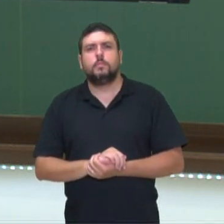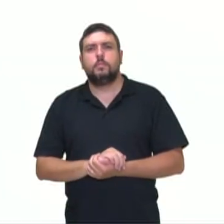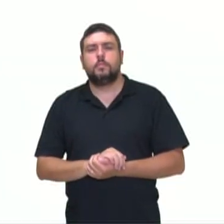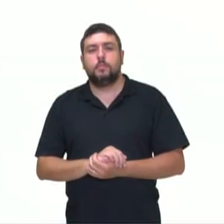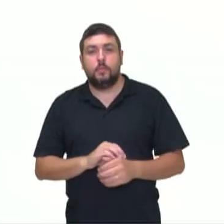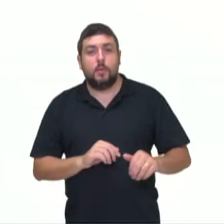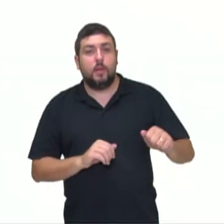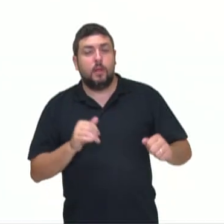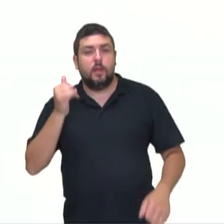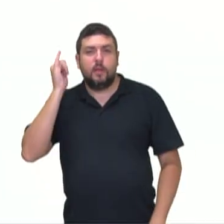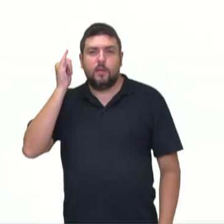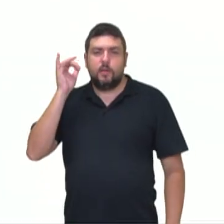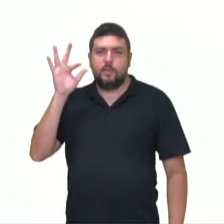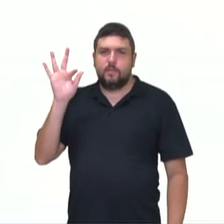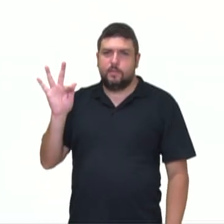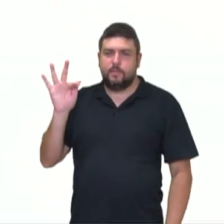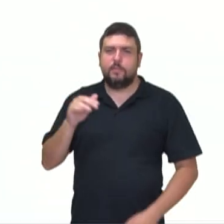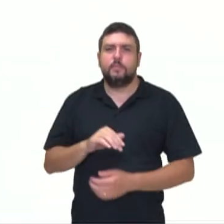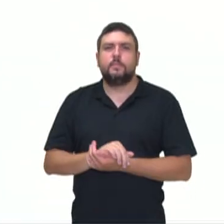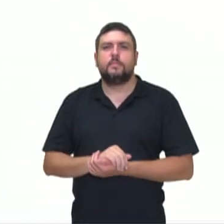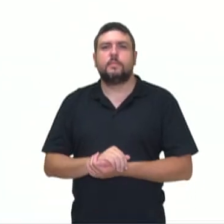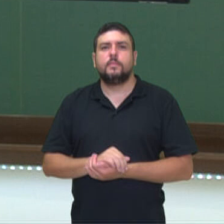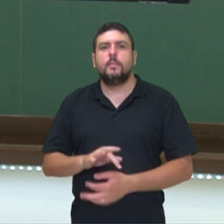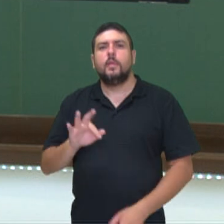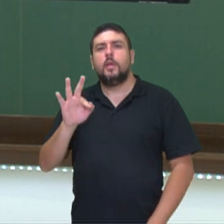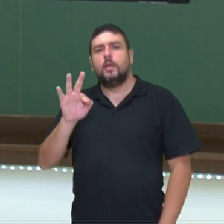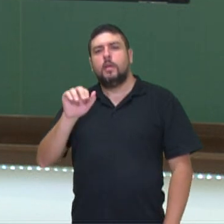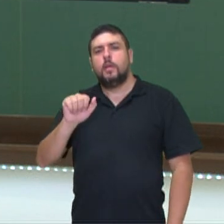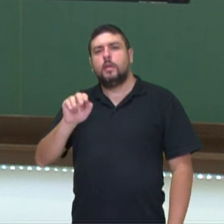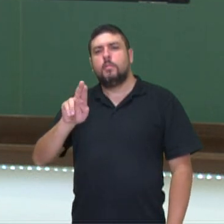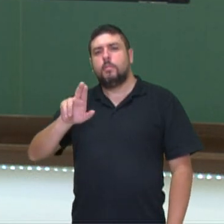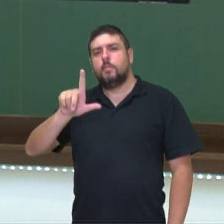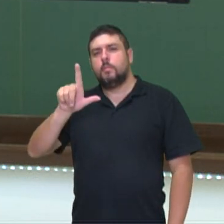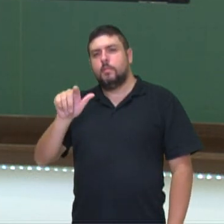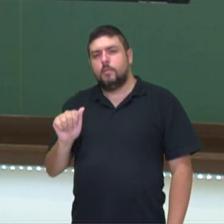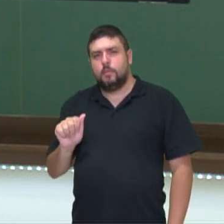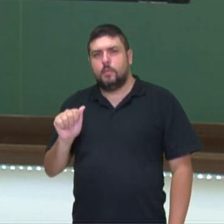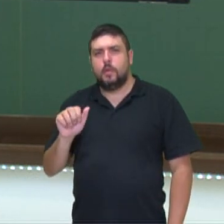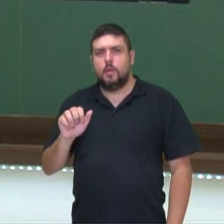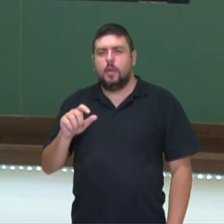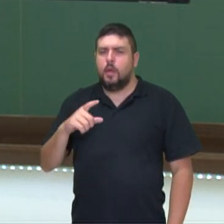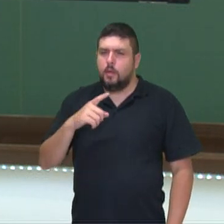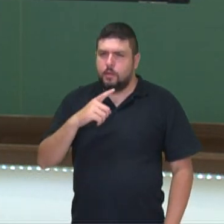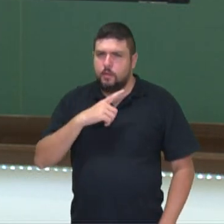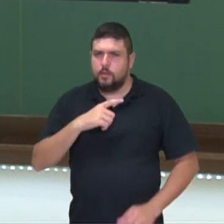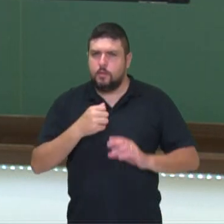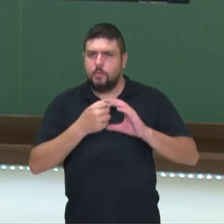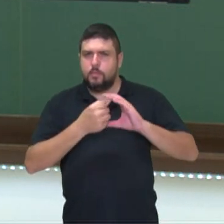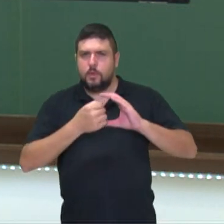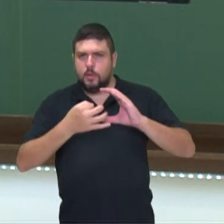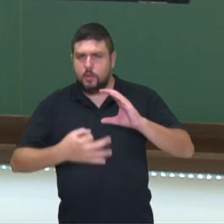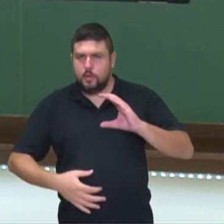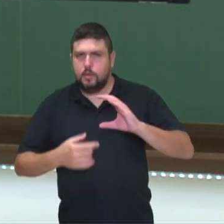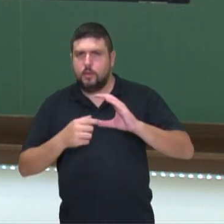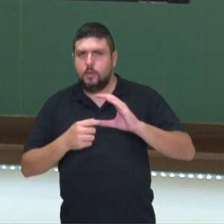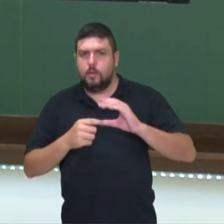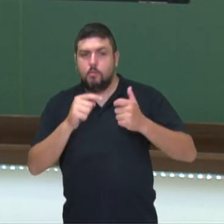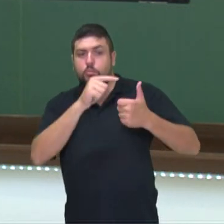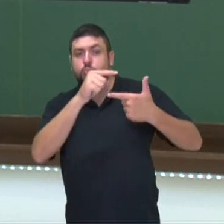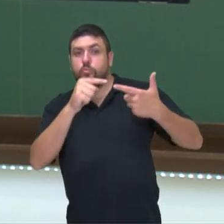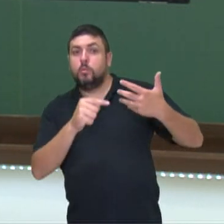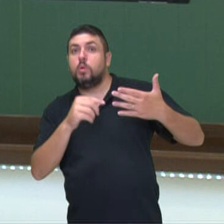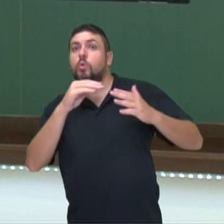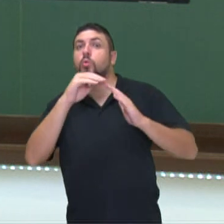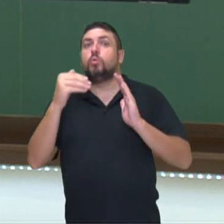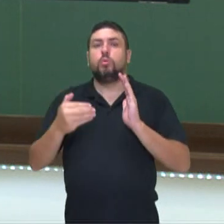A, fábula. Isso mesmo. A fábula é um texto literário onde nós temos ali algumas características, se não todas, do